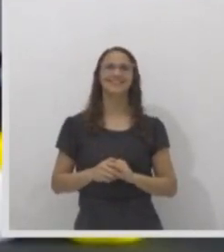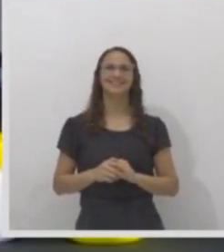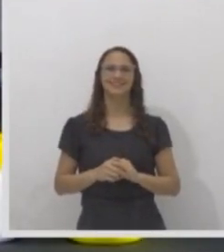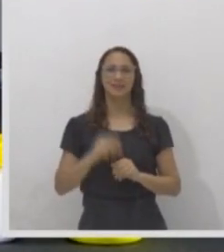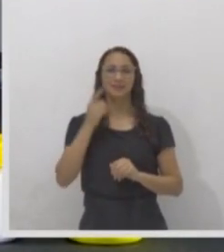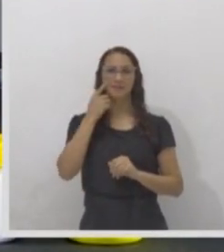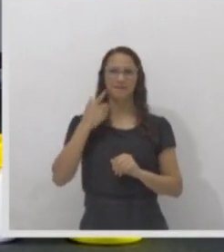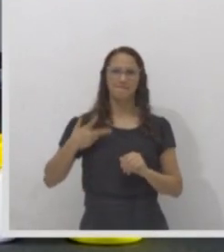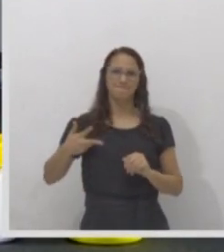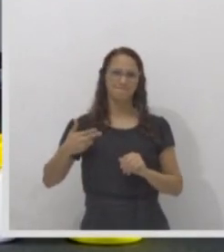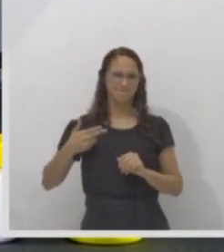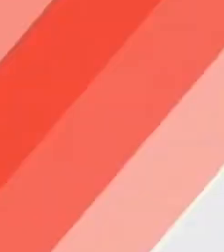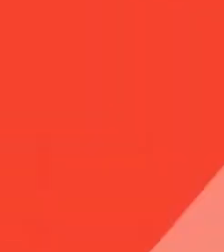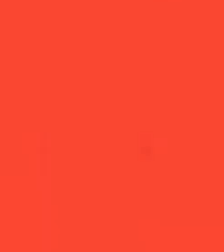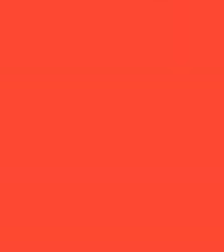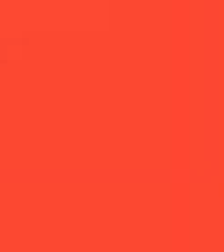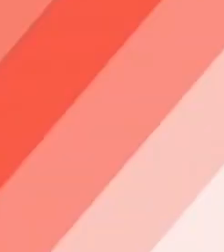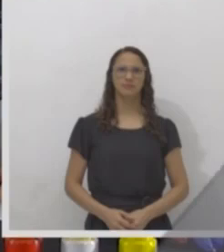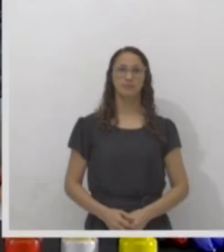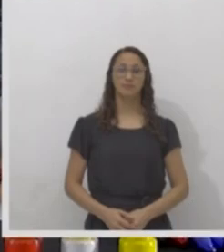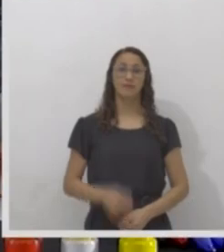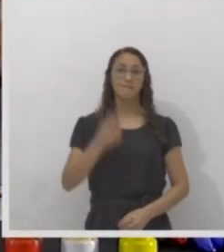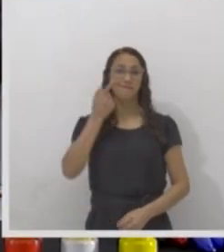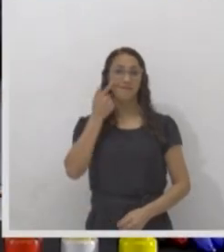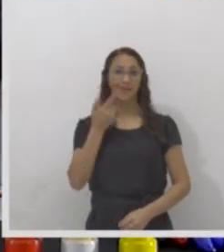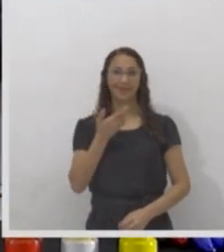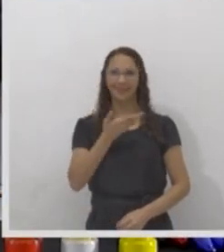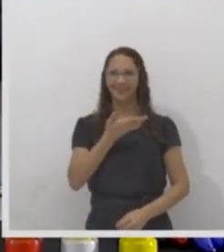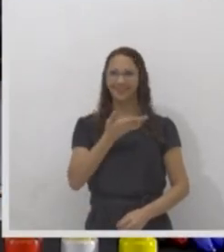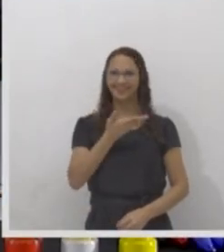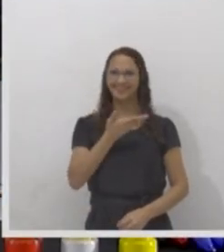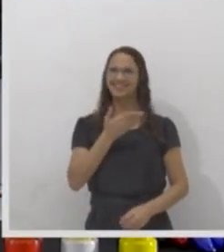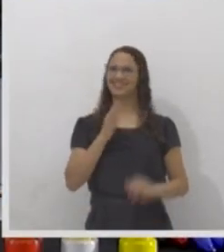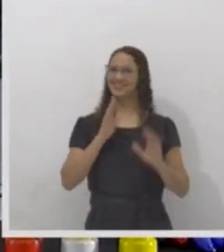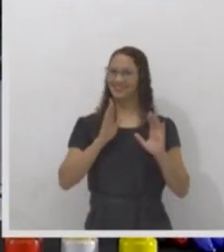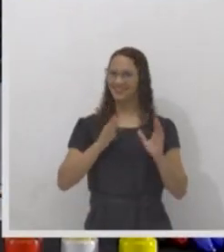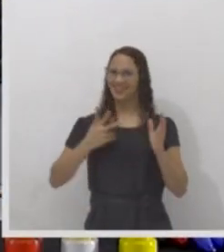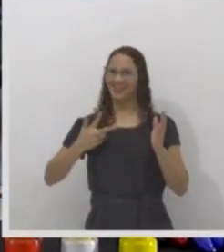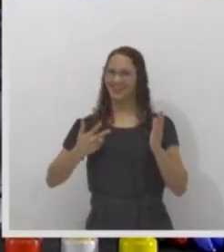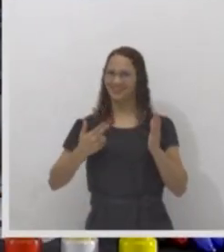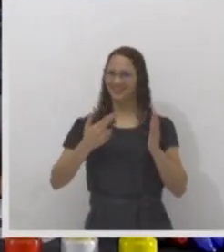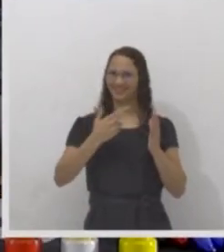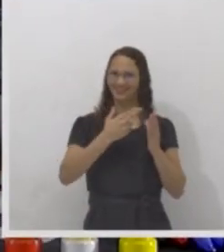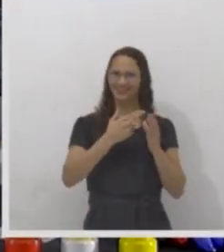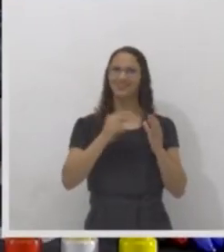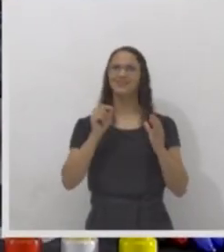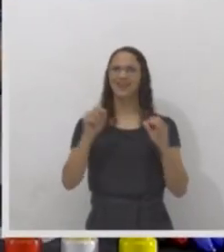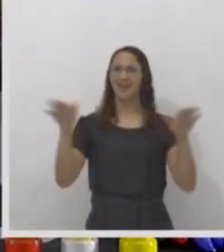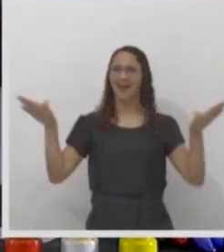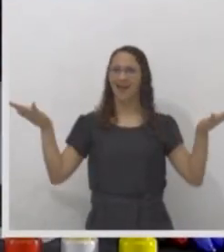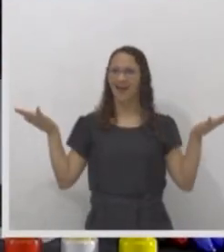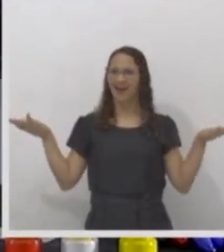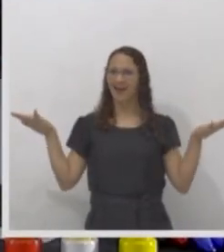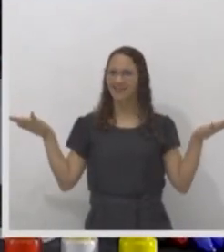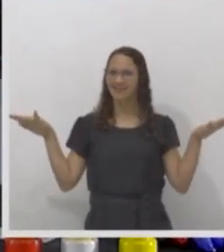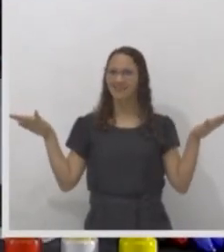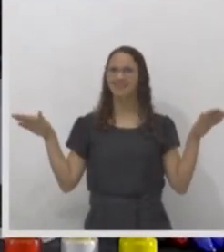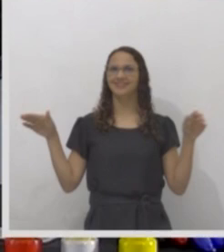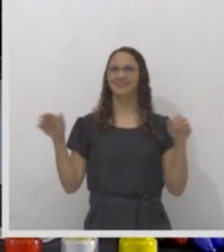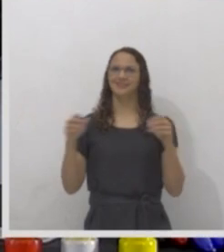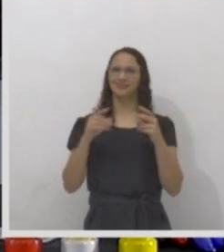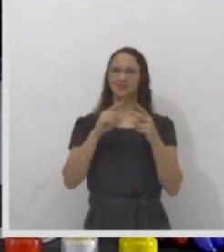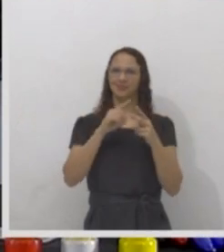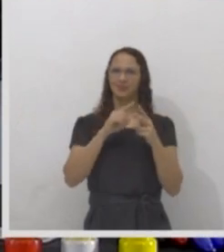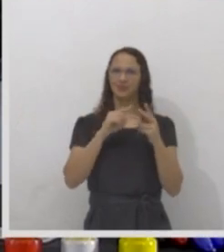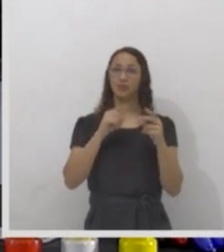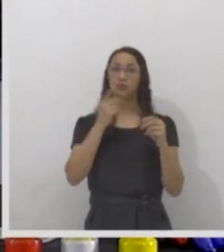o que a gente marcou aqui com molde. Olha só, já estou aqui com a asa, né? Duas